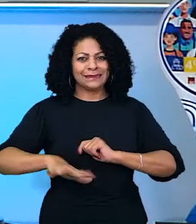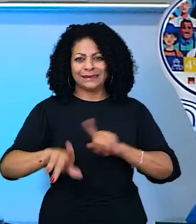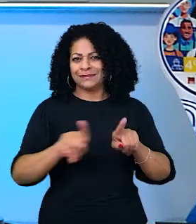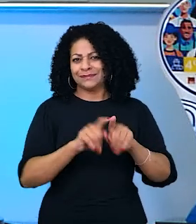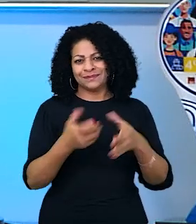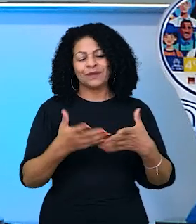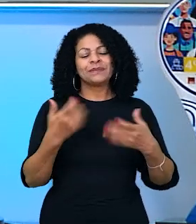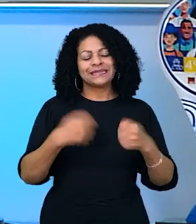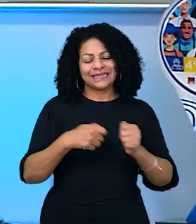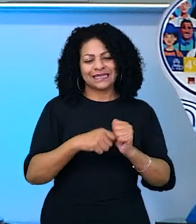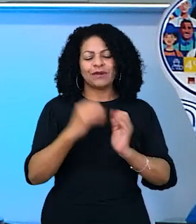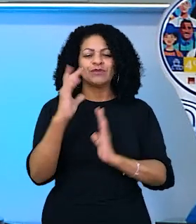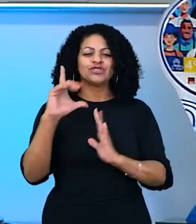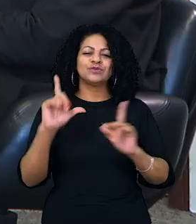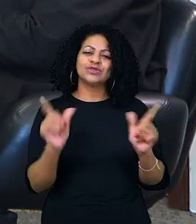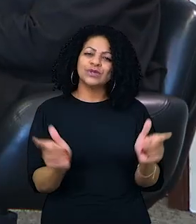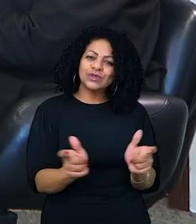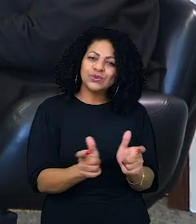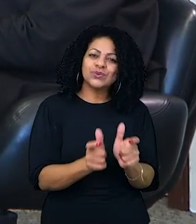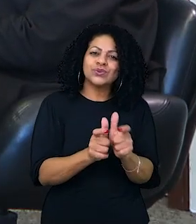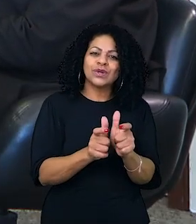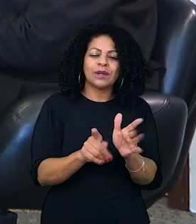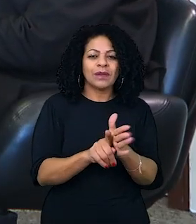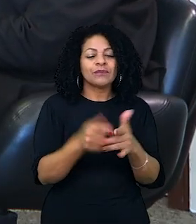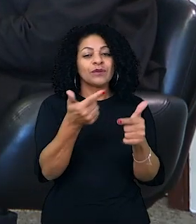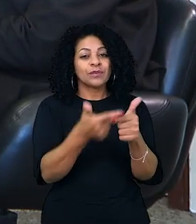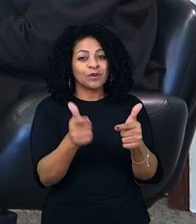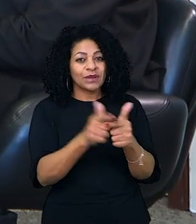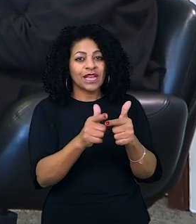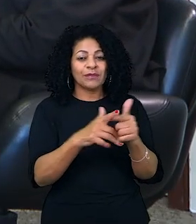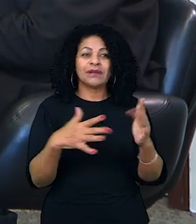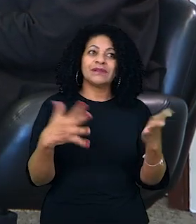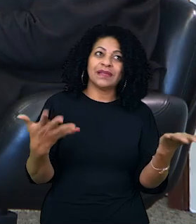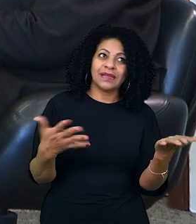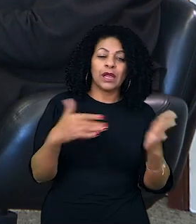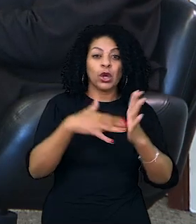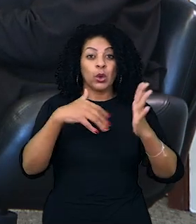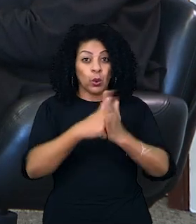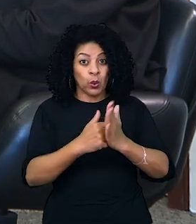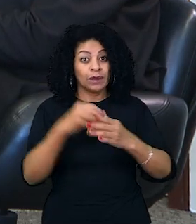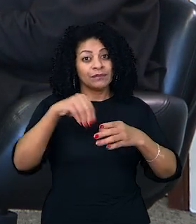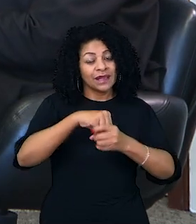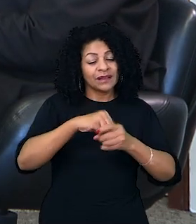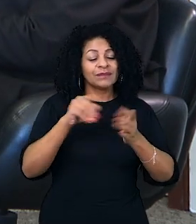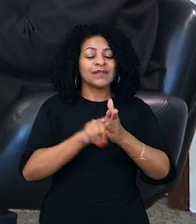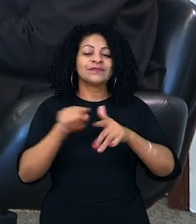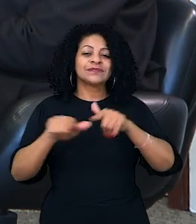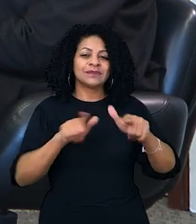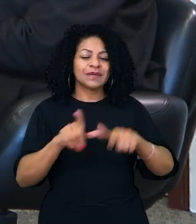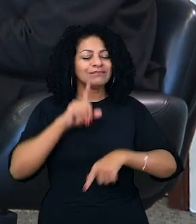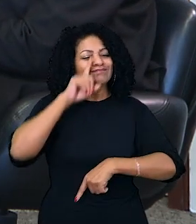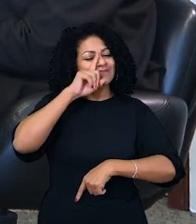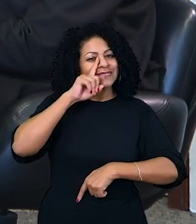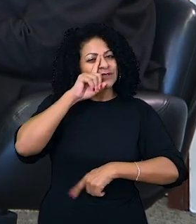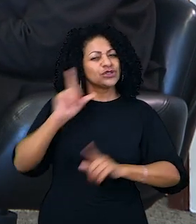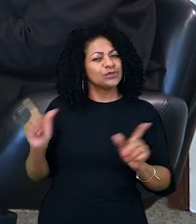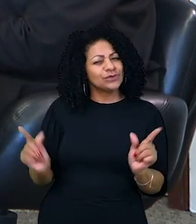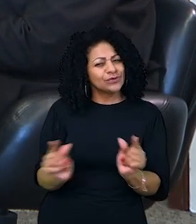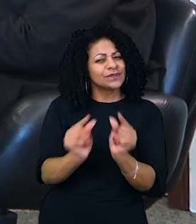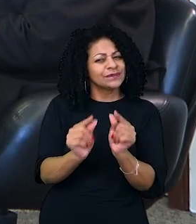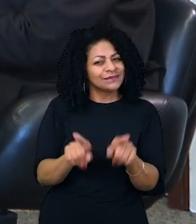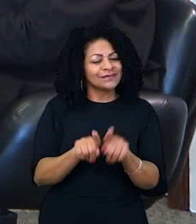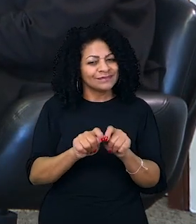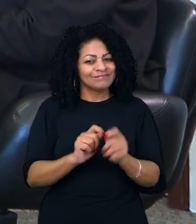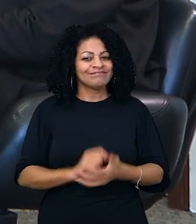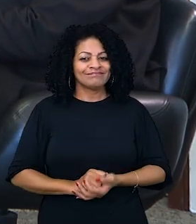mais reduzir índices. E a quem cabe fiscalizar as empresas para diminuir os riscos de acidentes?